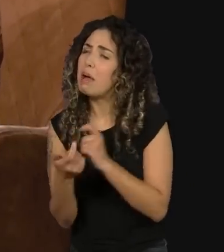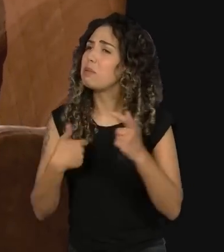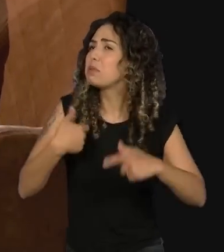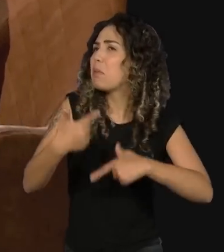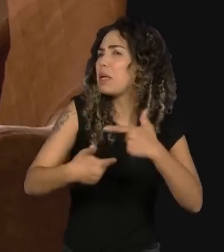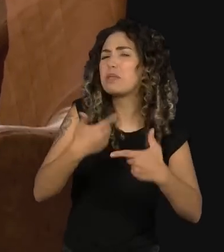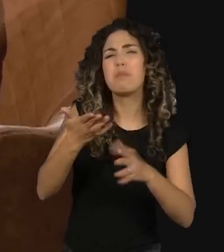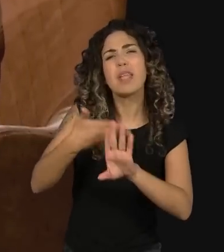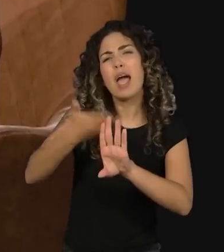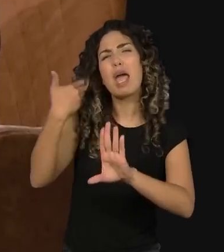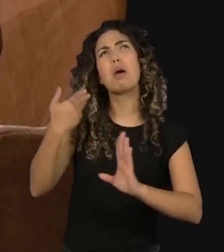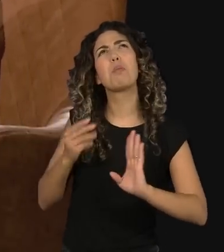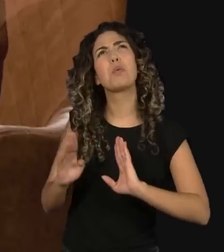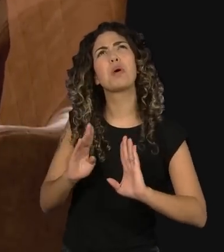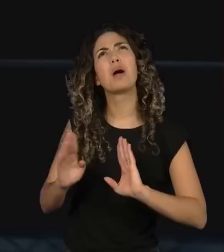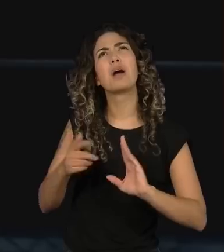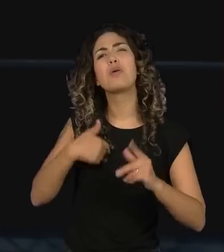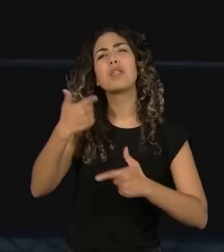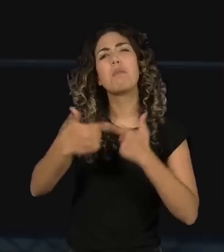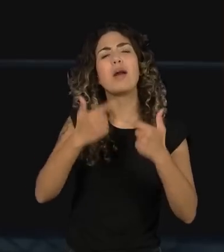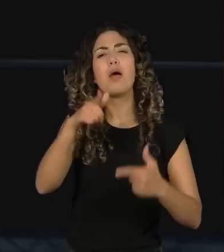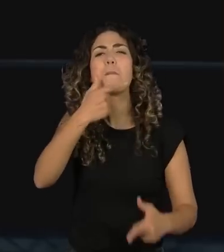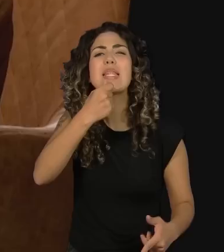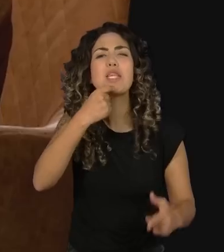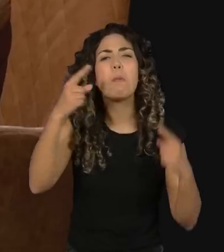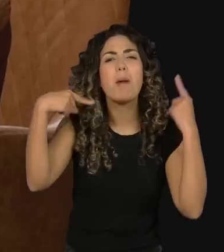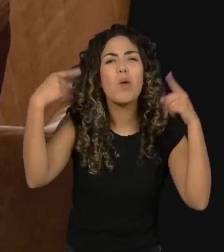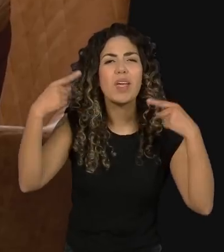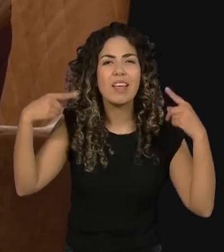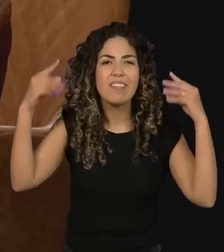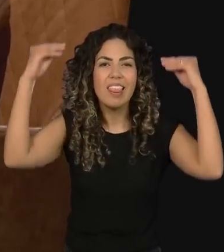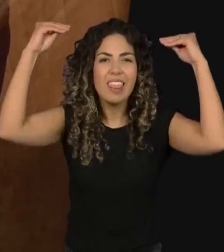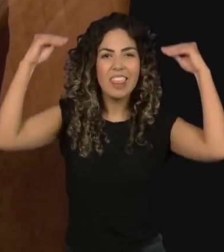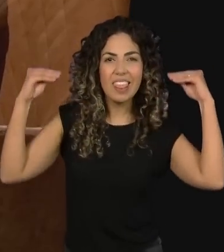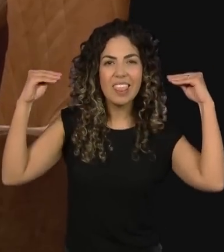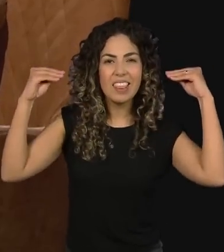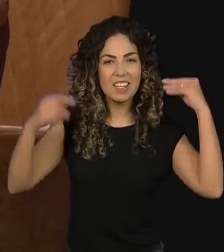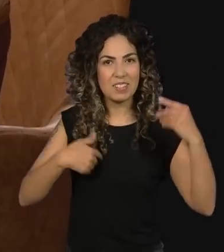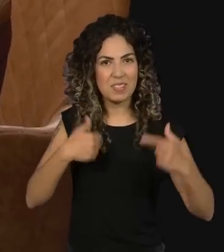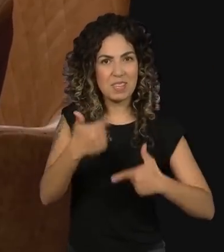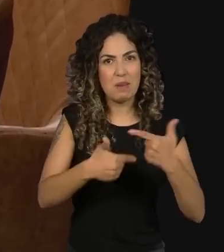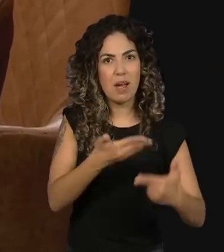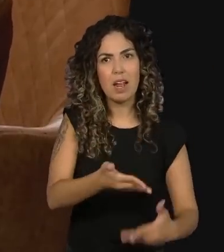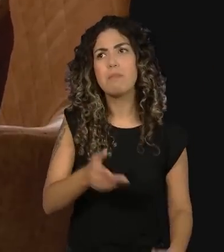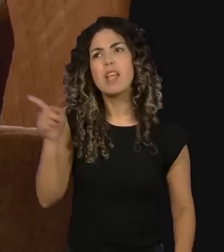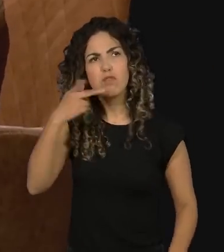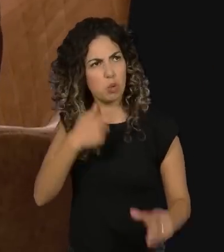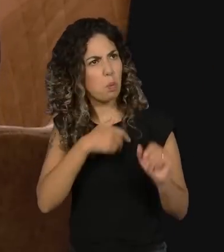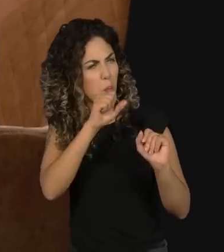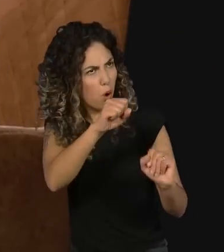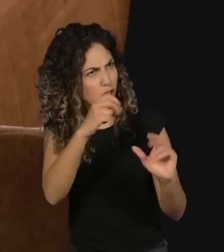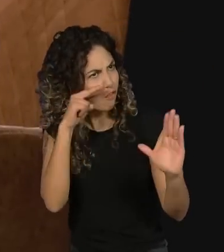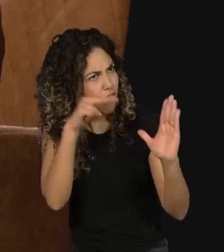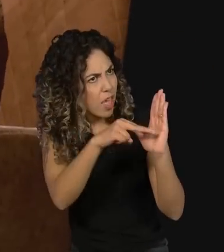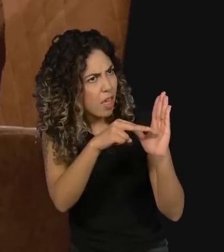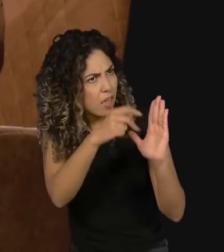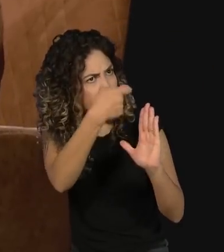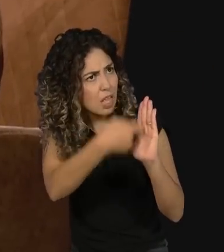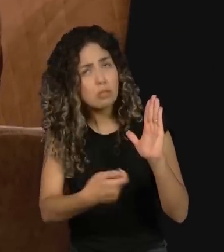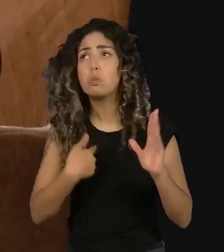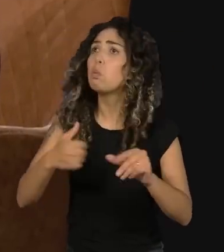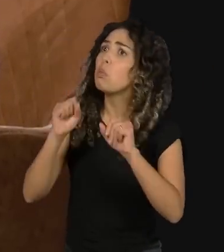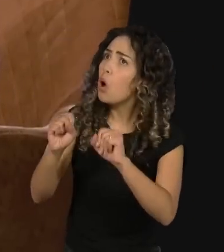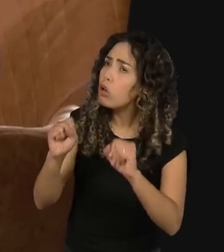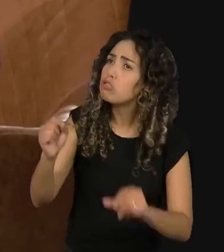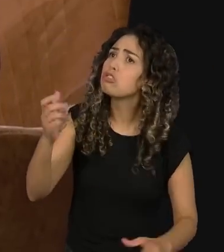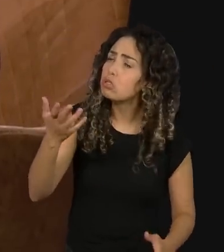Na época eu fazia Menino Maluquinho na TVE. Posso ler meu texto para você? Pode ir amanhã. Olha, no dia seguinte, às 10 da manhã, eu estava